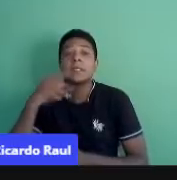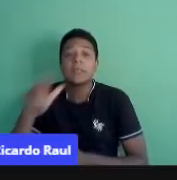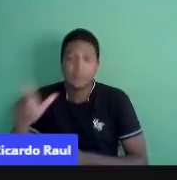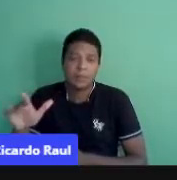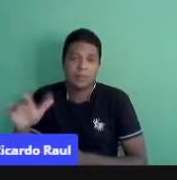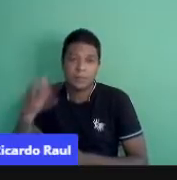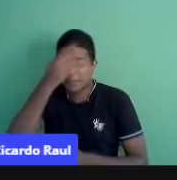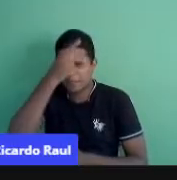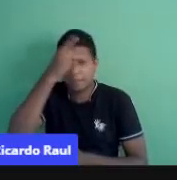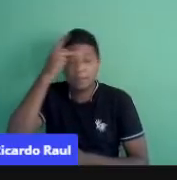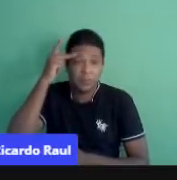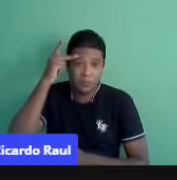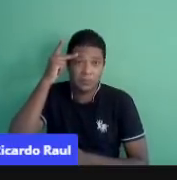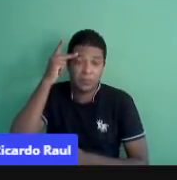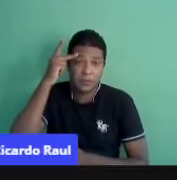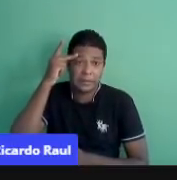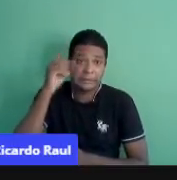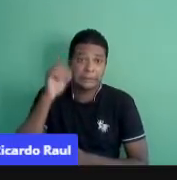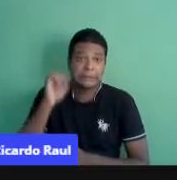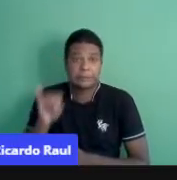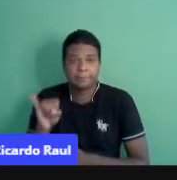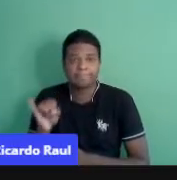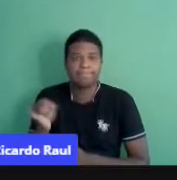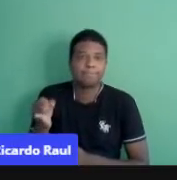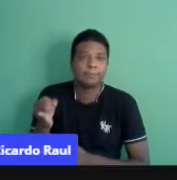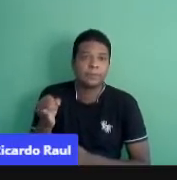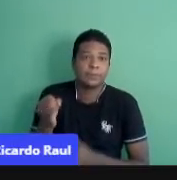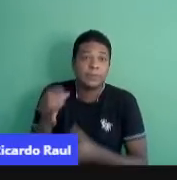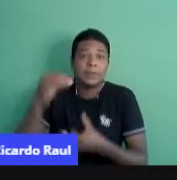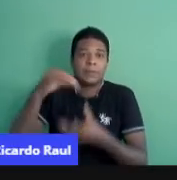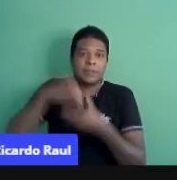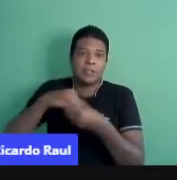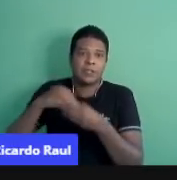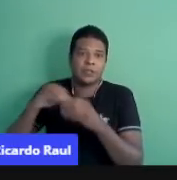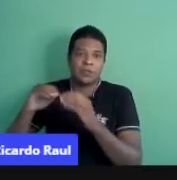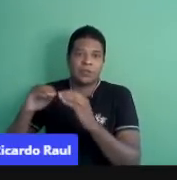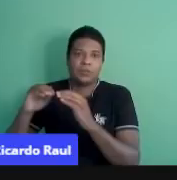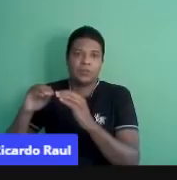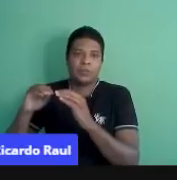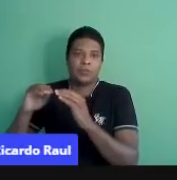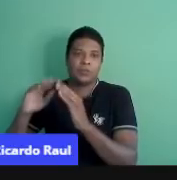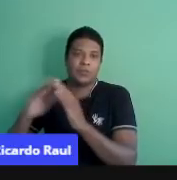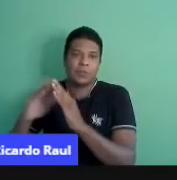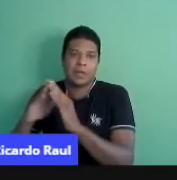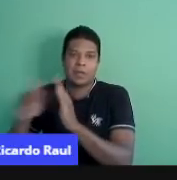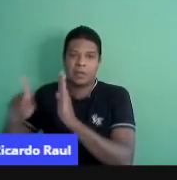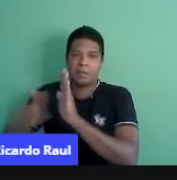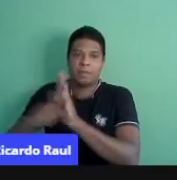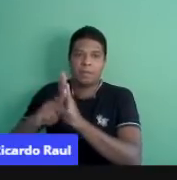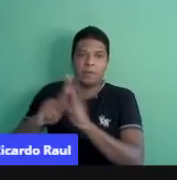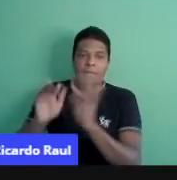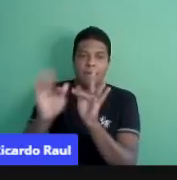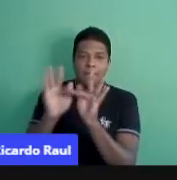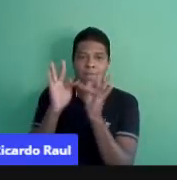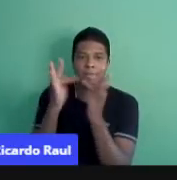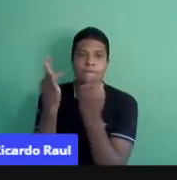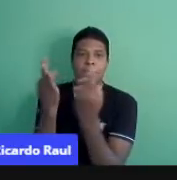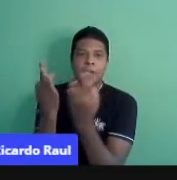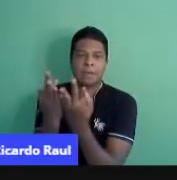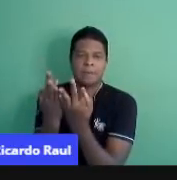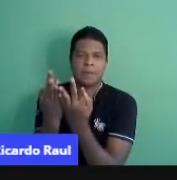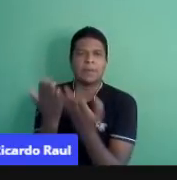pessoas que, se não, as que estão dentro de casa, a própria família. Essa semana eu